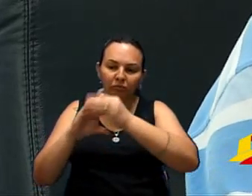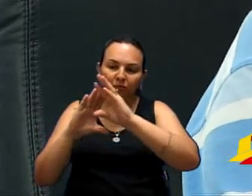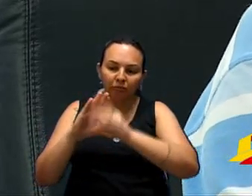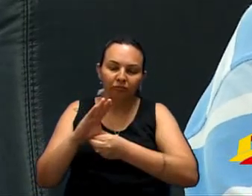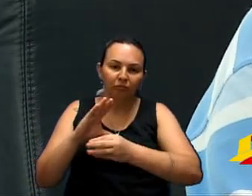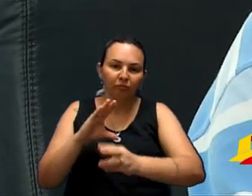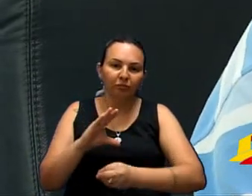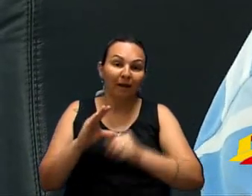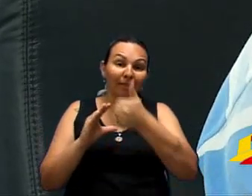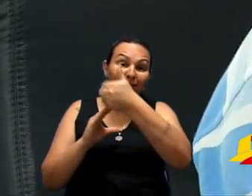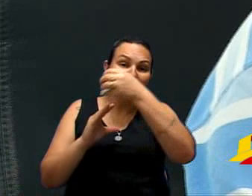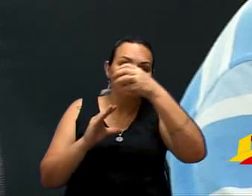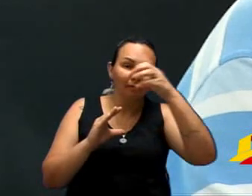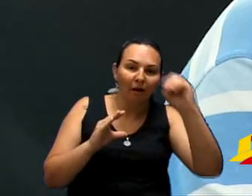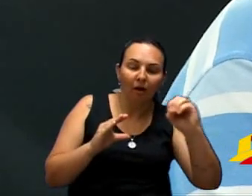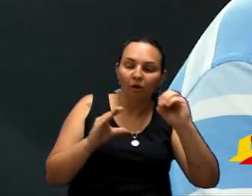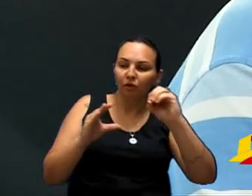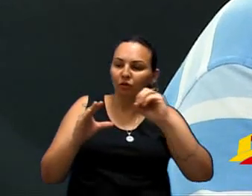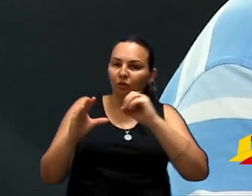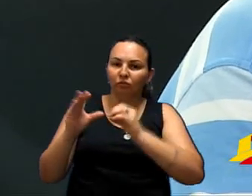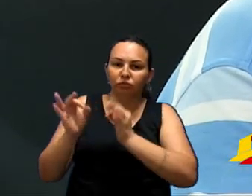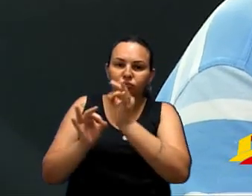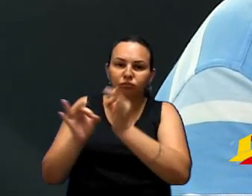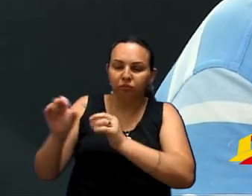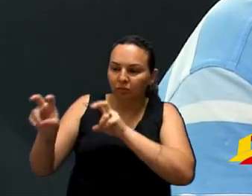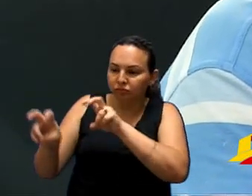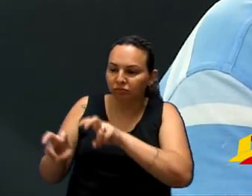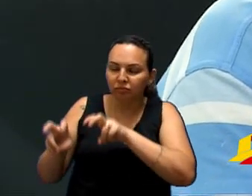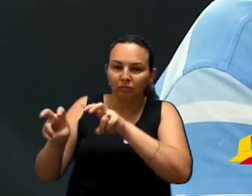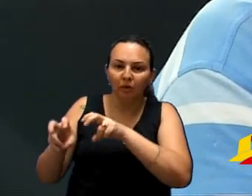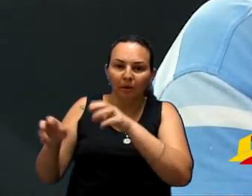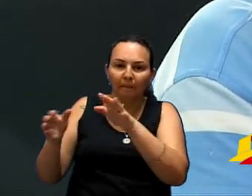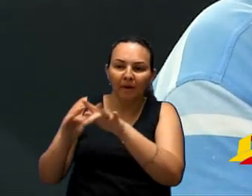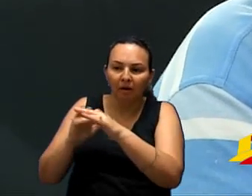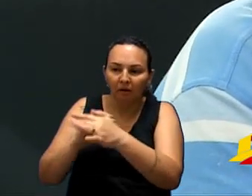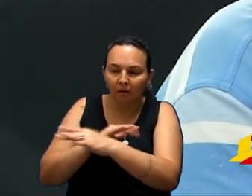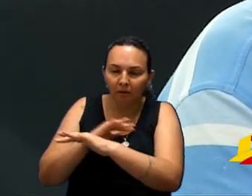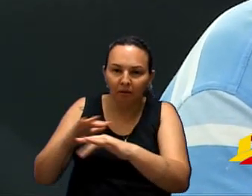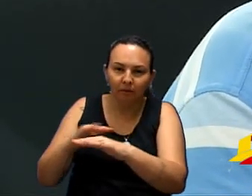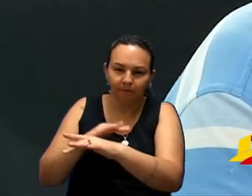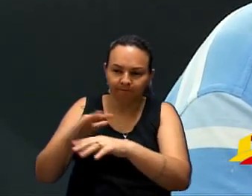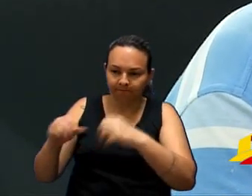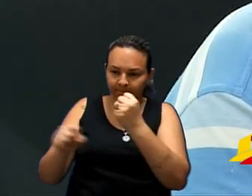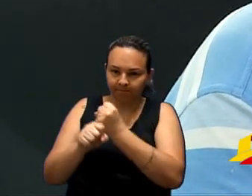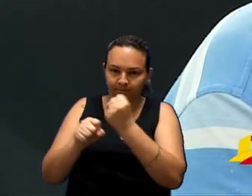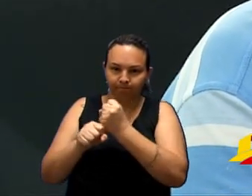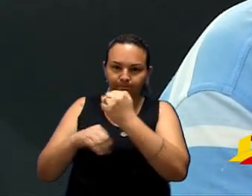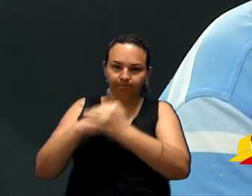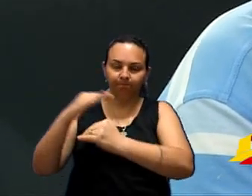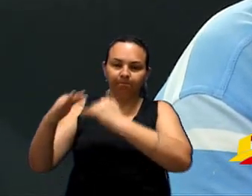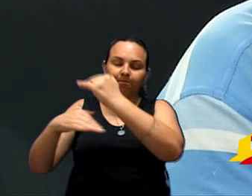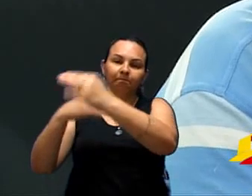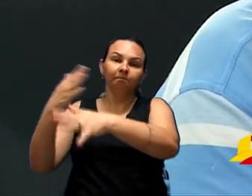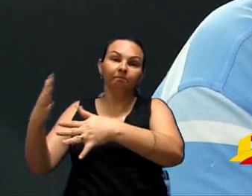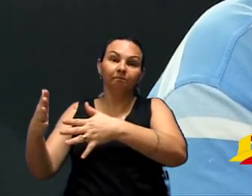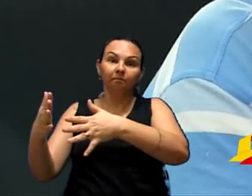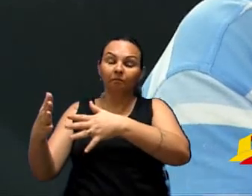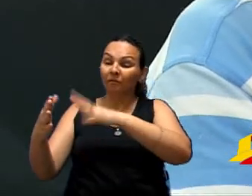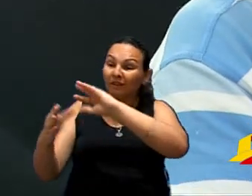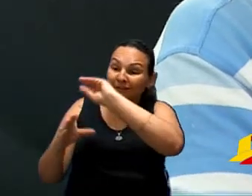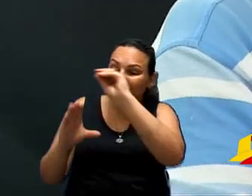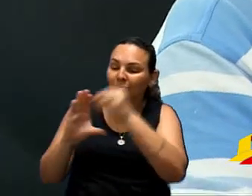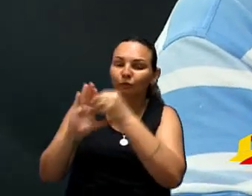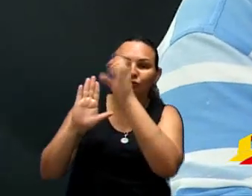urbanas e providências como pra começar a criar condições do d se desse assunto dentro do plano